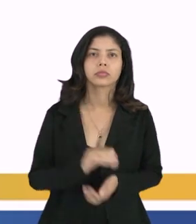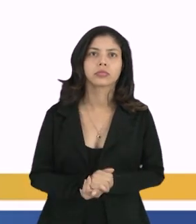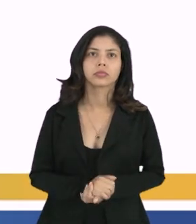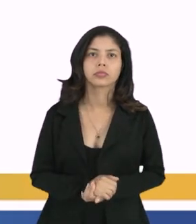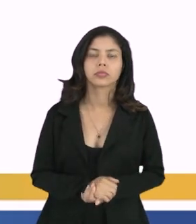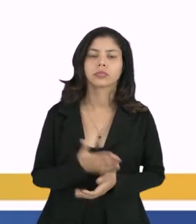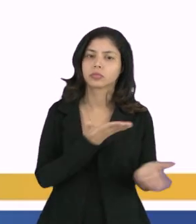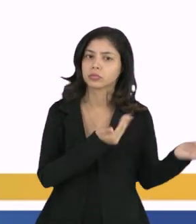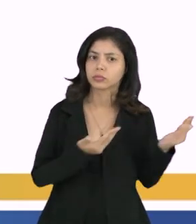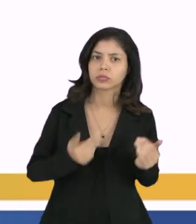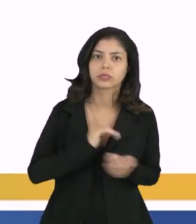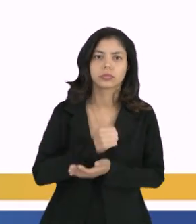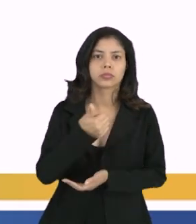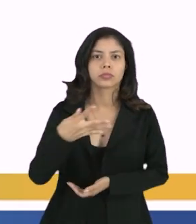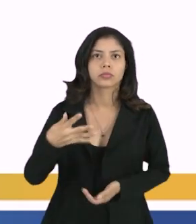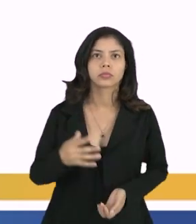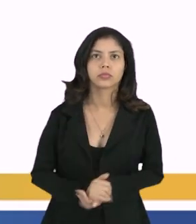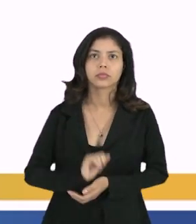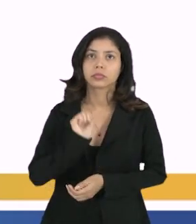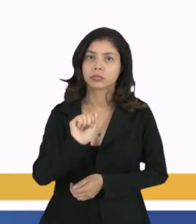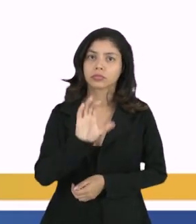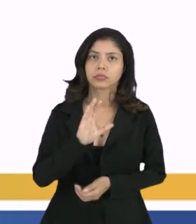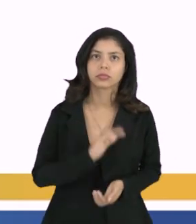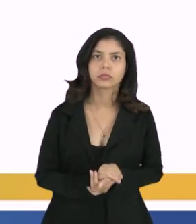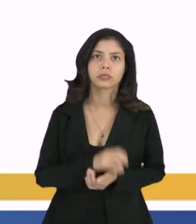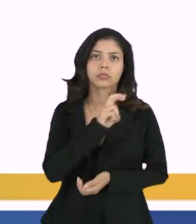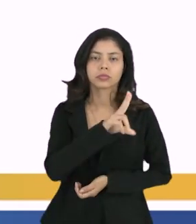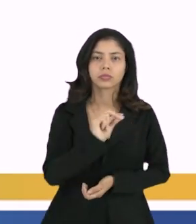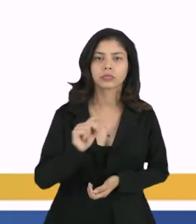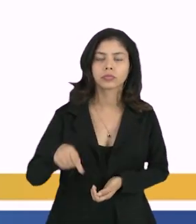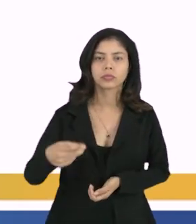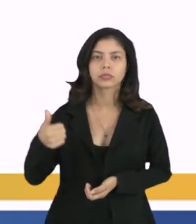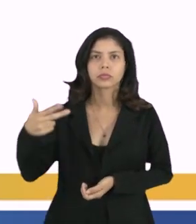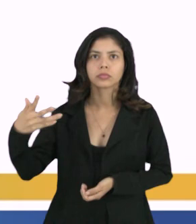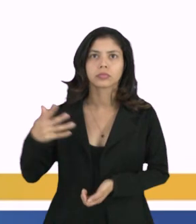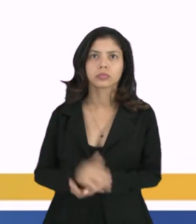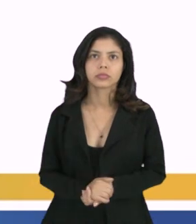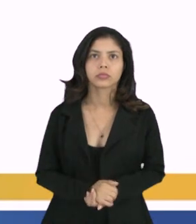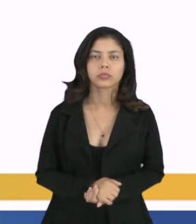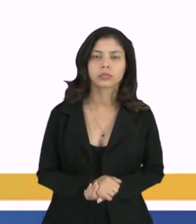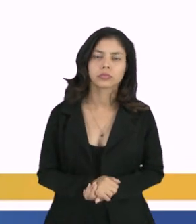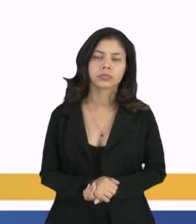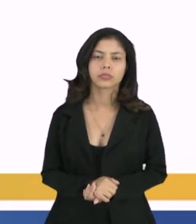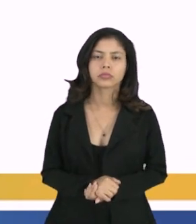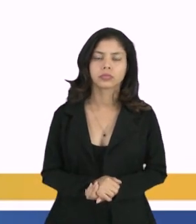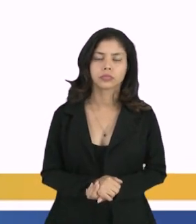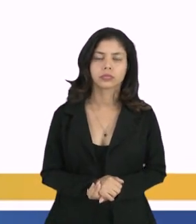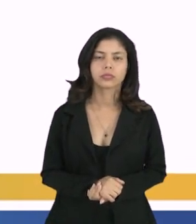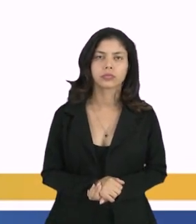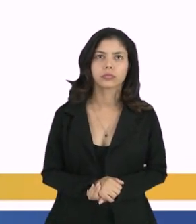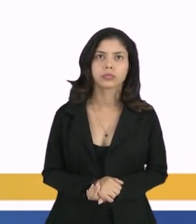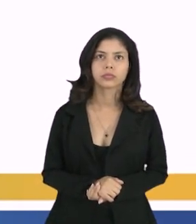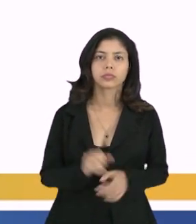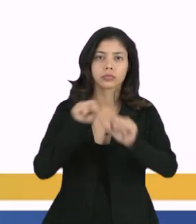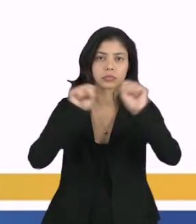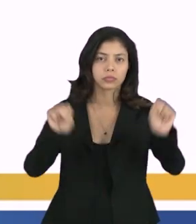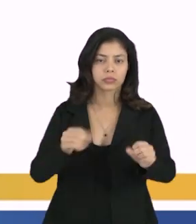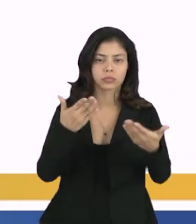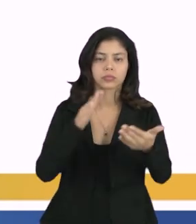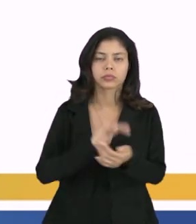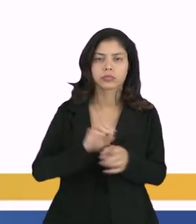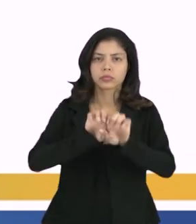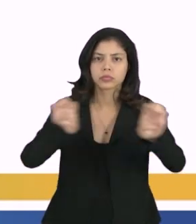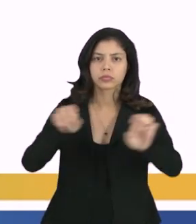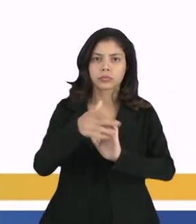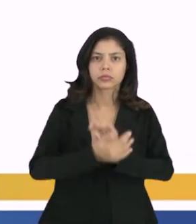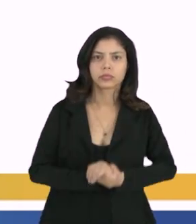um adolescente, né? 14 anos. Logo, o par ordenado 50 e 14 é uma solução desse sistema, né?